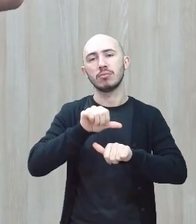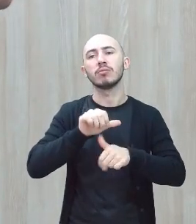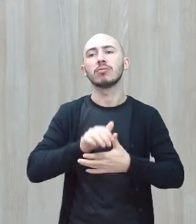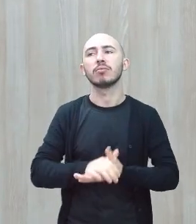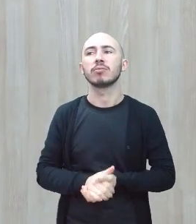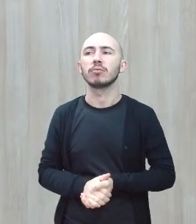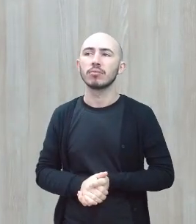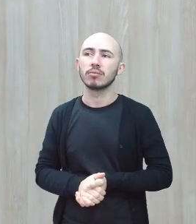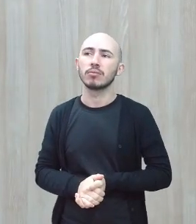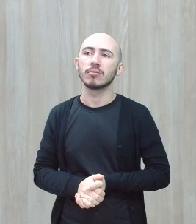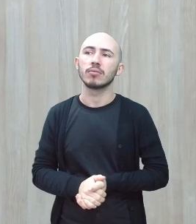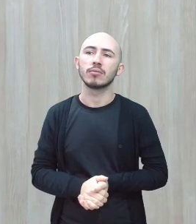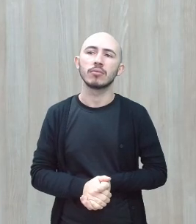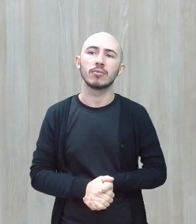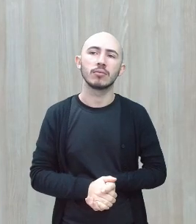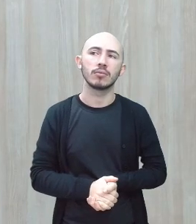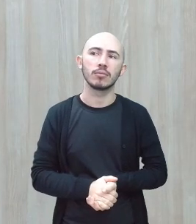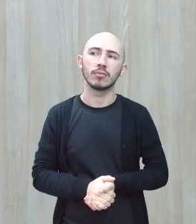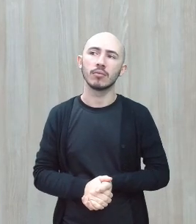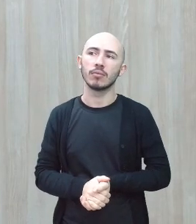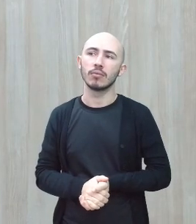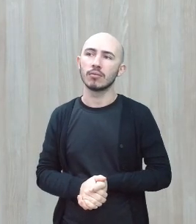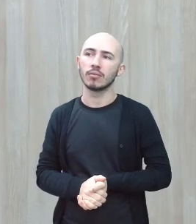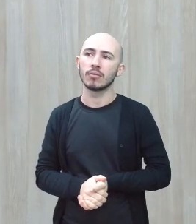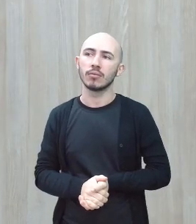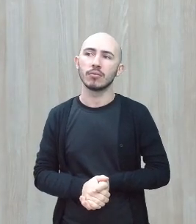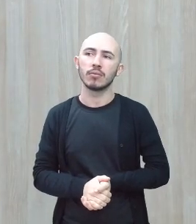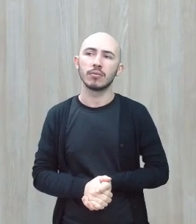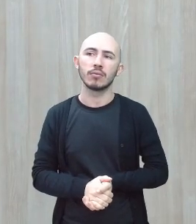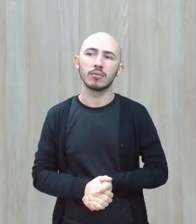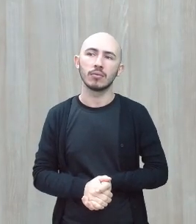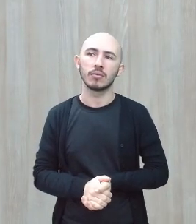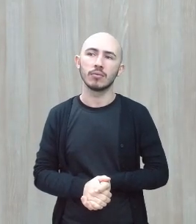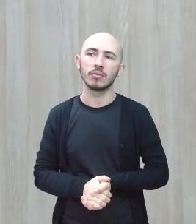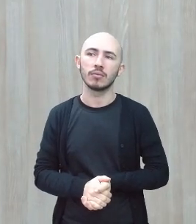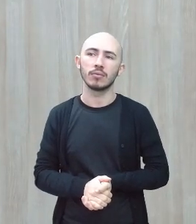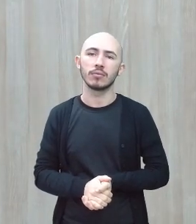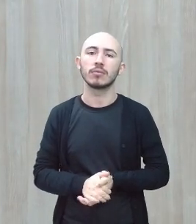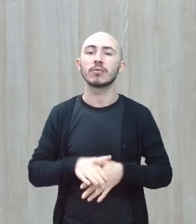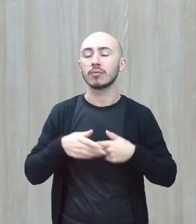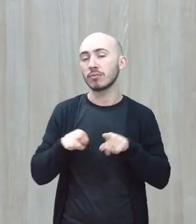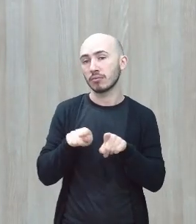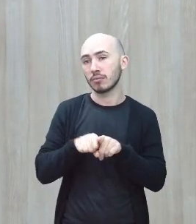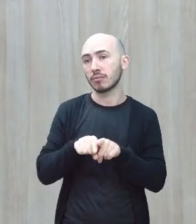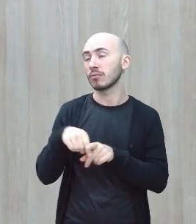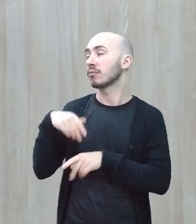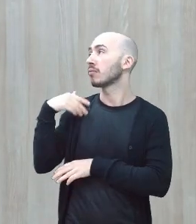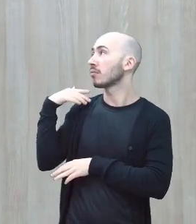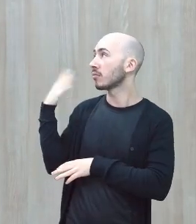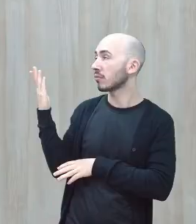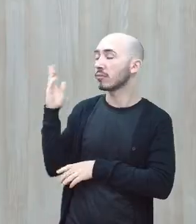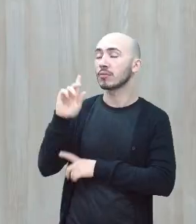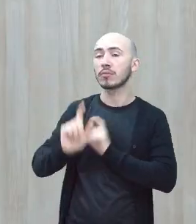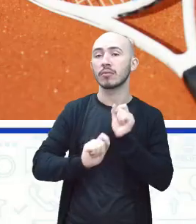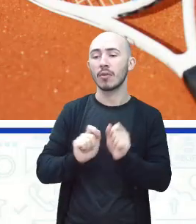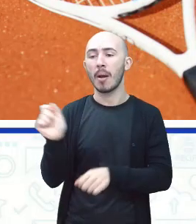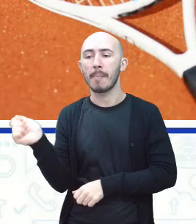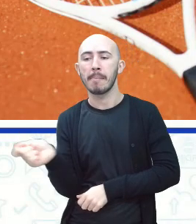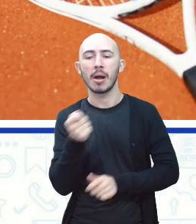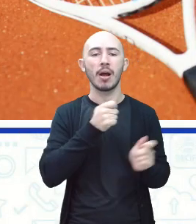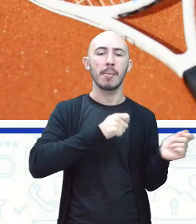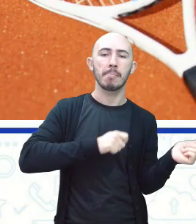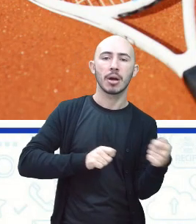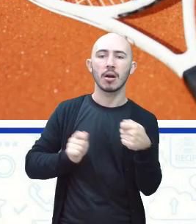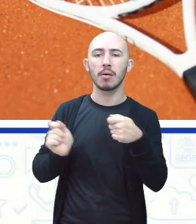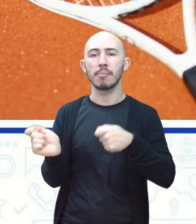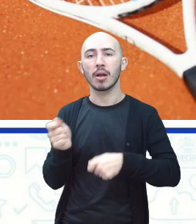muito incomum, sabe? É melhor você falar o ou mesmo. E aqui uma raquete de tênis, tá certo? Para que a gente